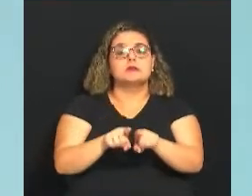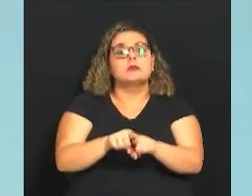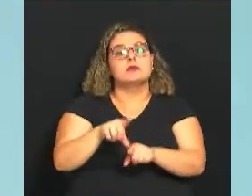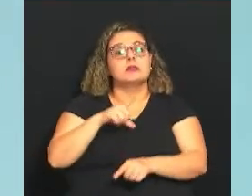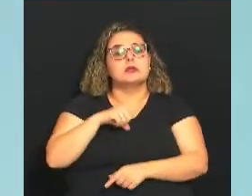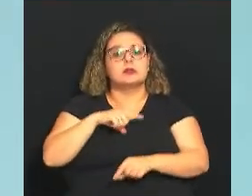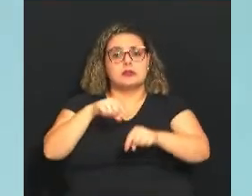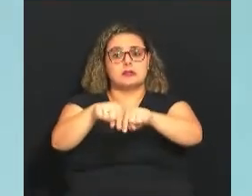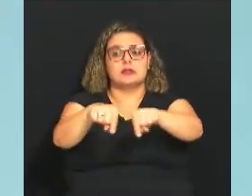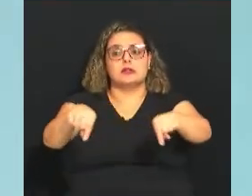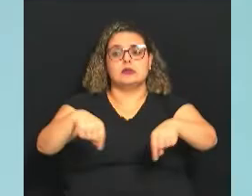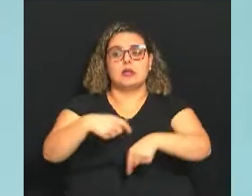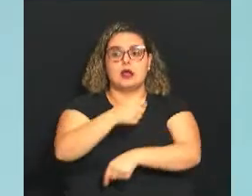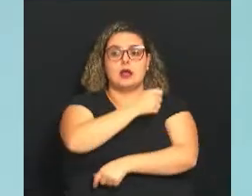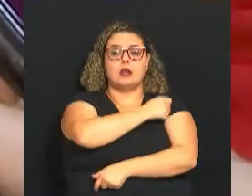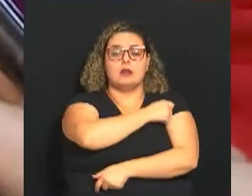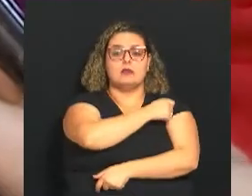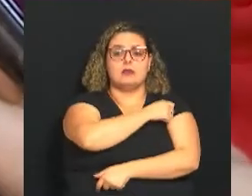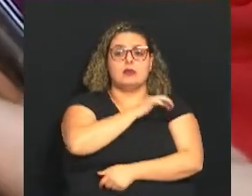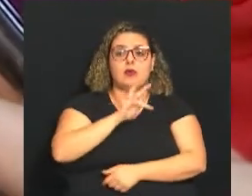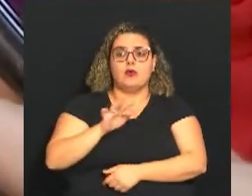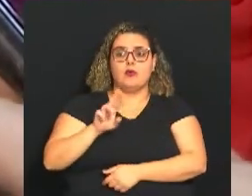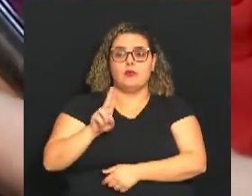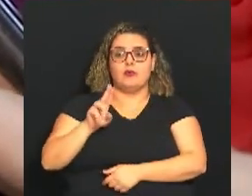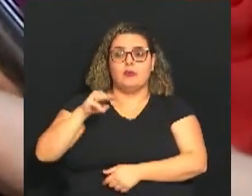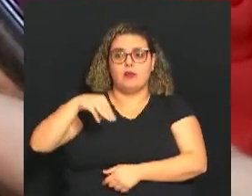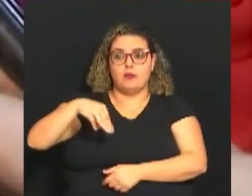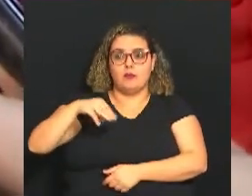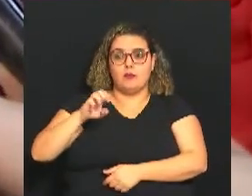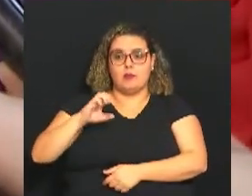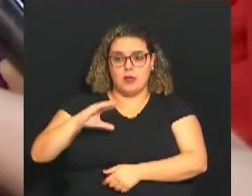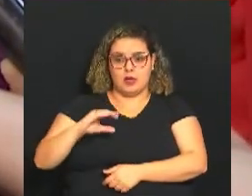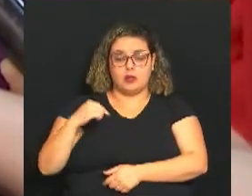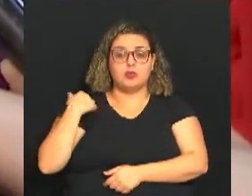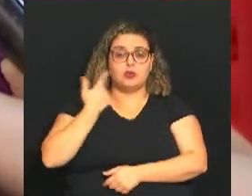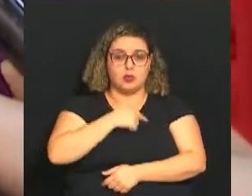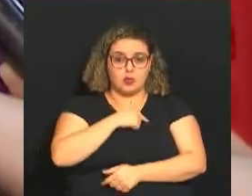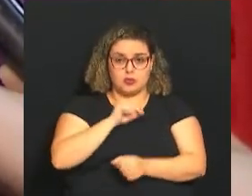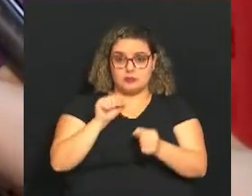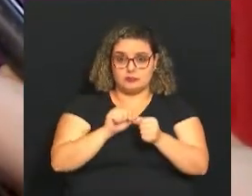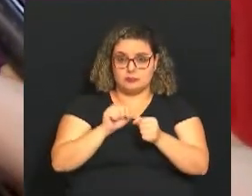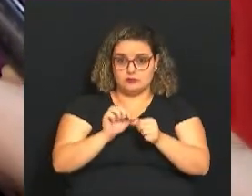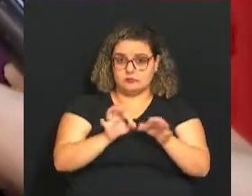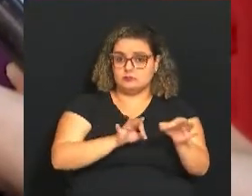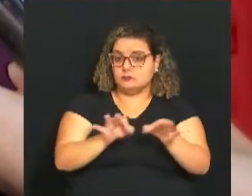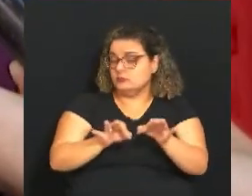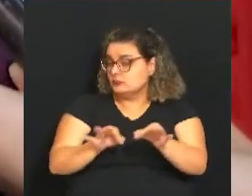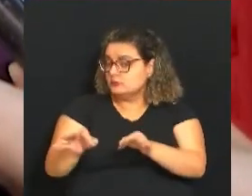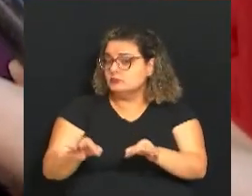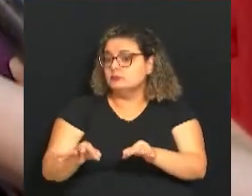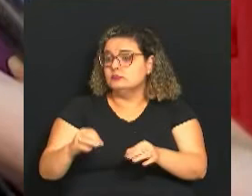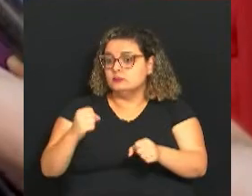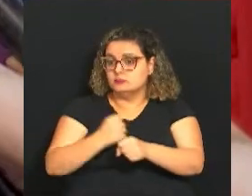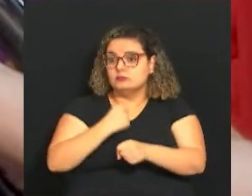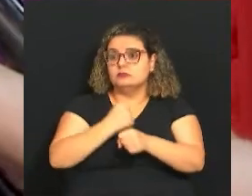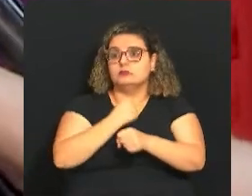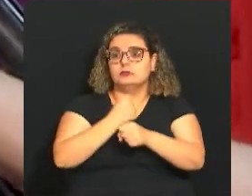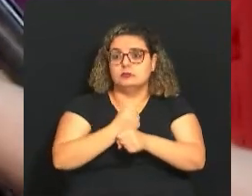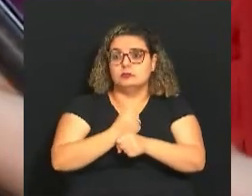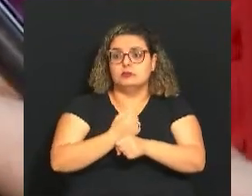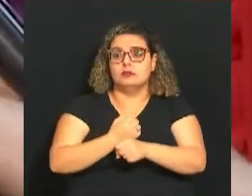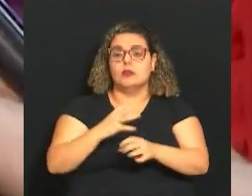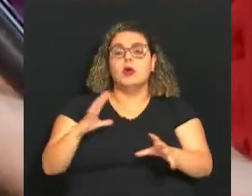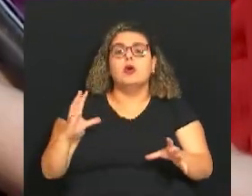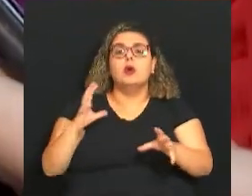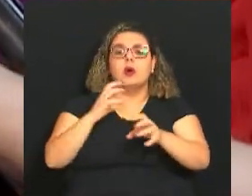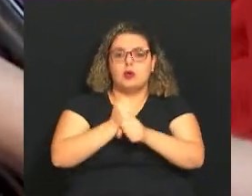salas de aulas da FUMEC. Nós estamos fazendo o projeto da reforma e nós queremos concluir a licitação até o meio do